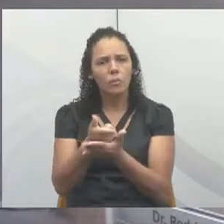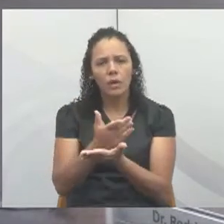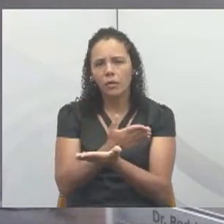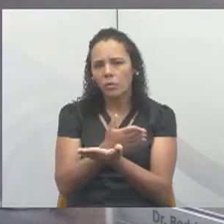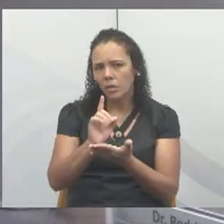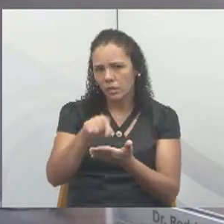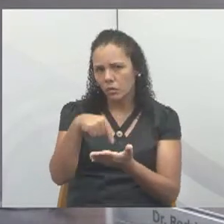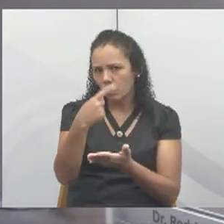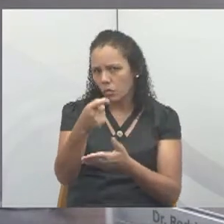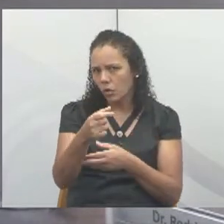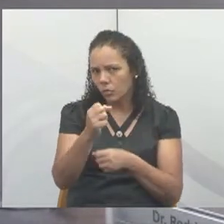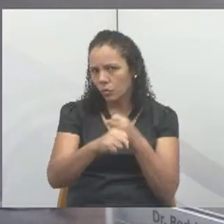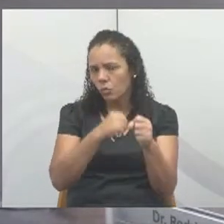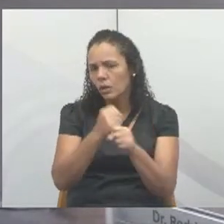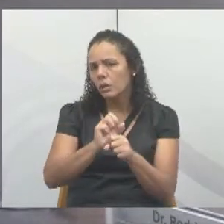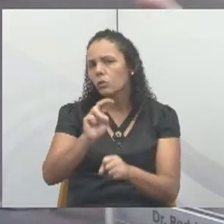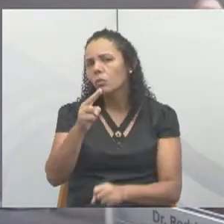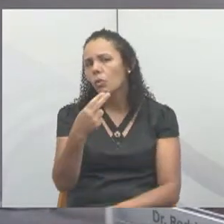vem ou 2025?